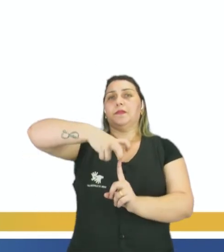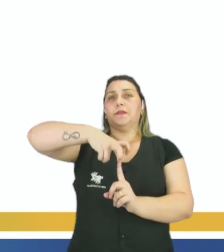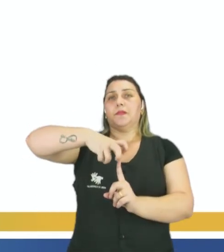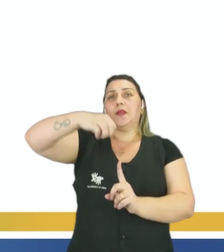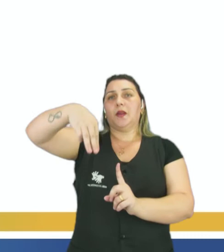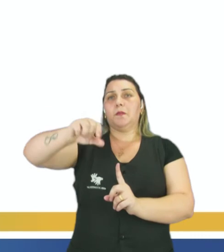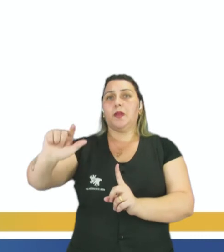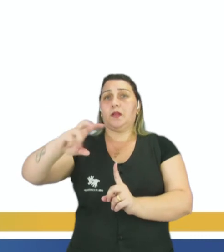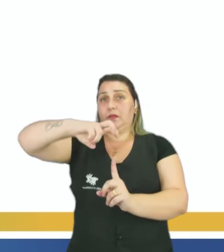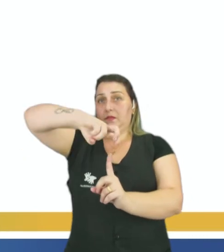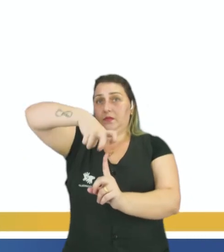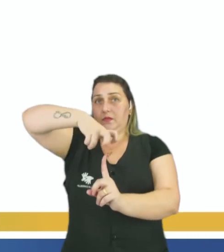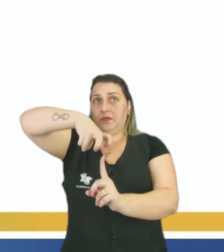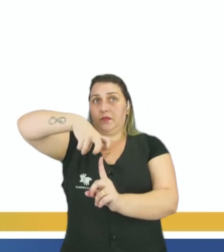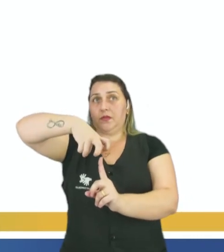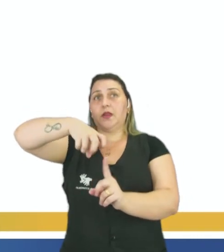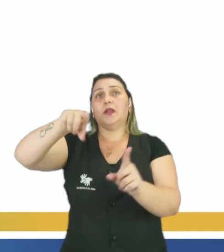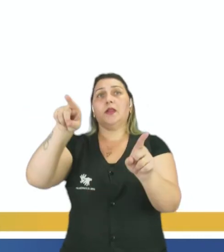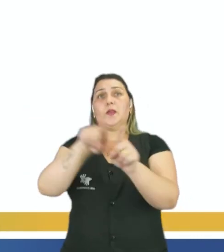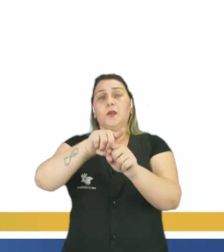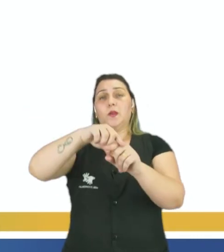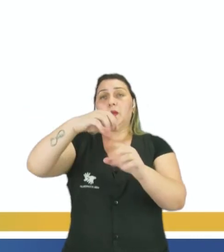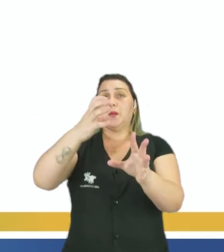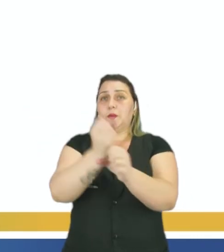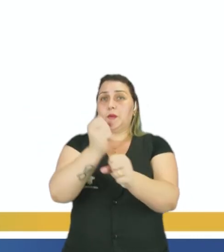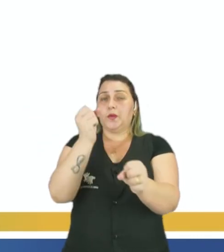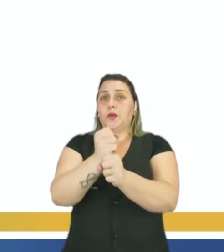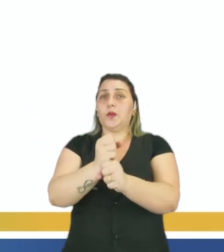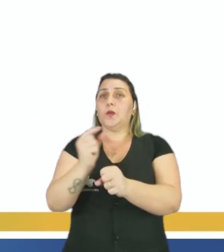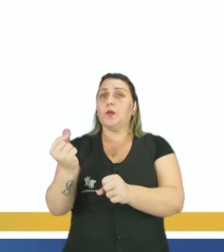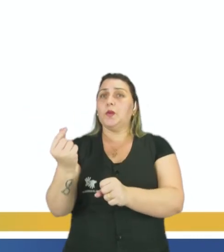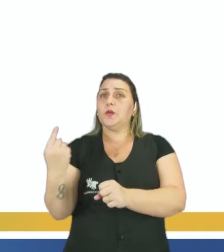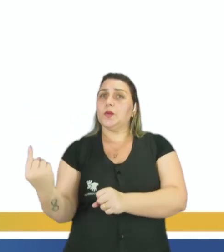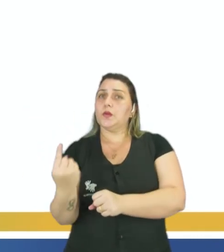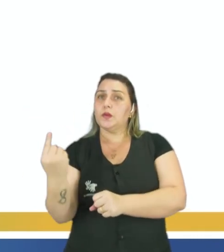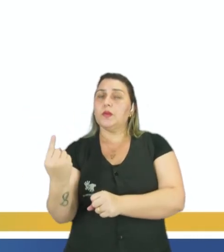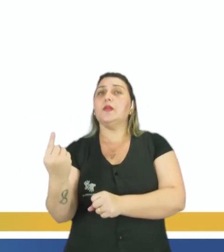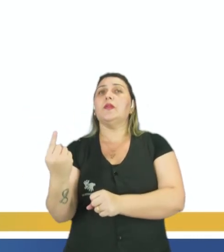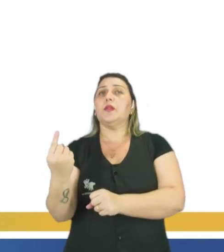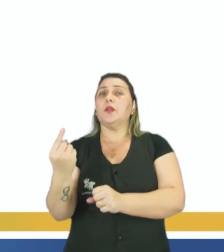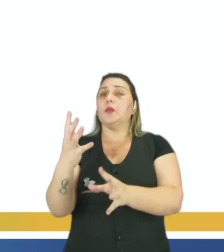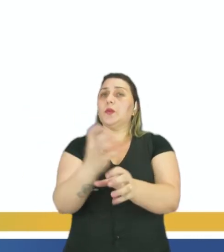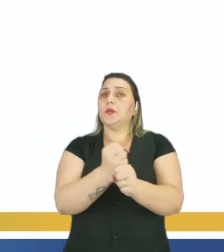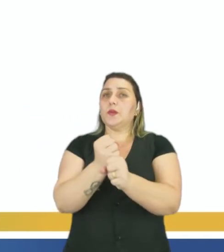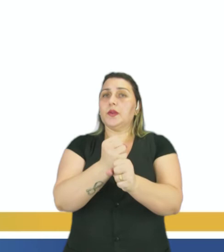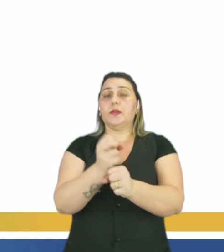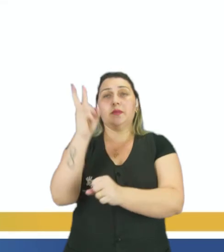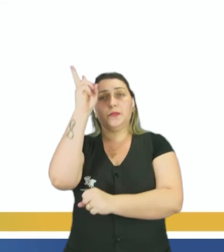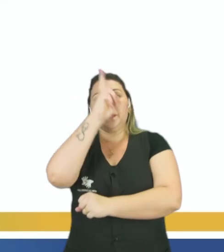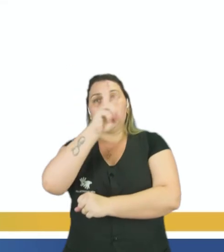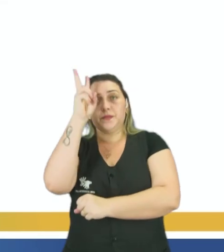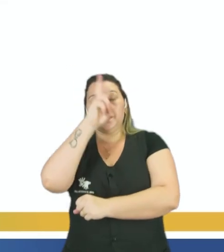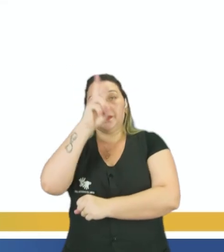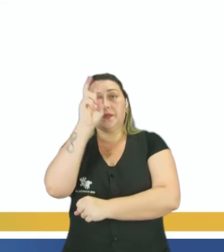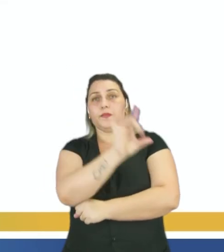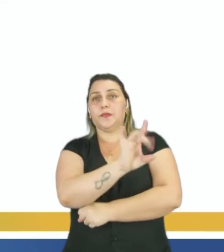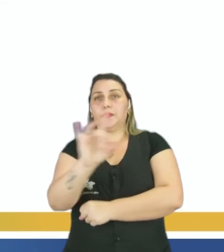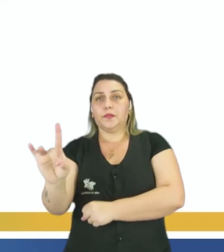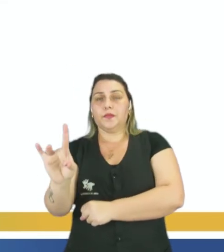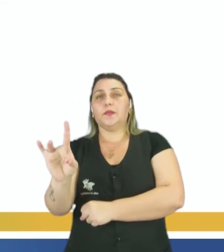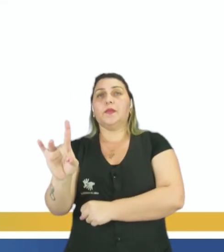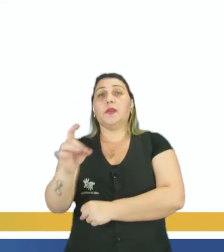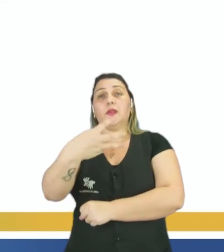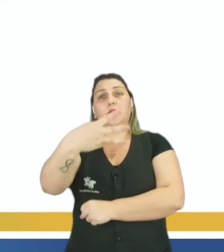conteúdos da garrafa, conteúdo total, valor unitário e o valor total. Lembre-se que eles têm cada um